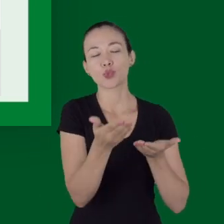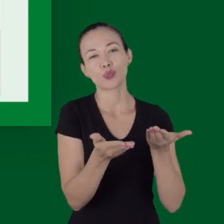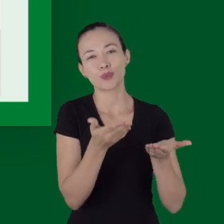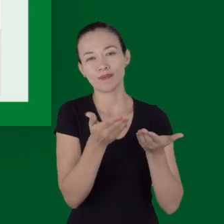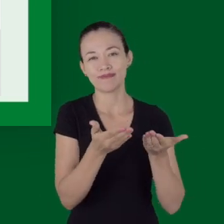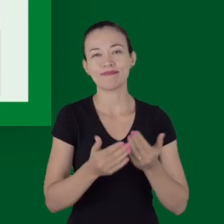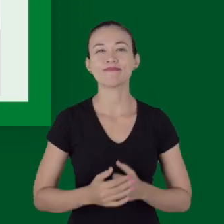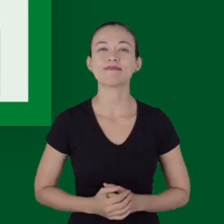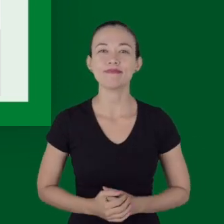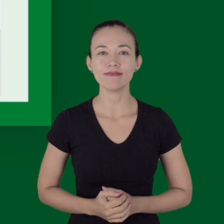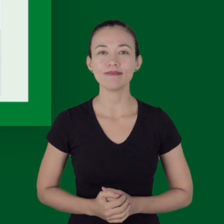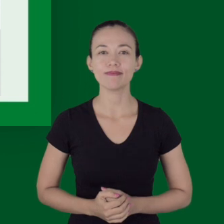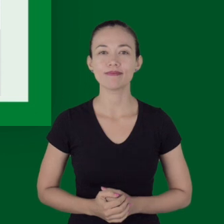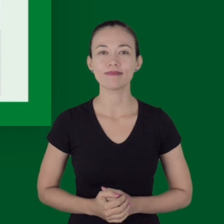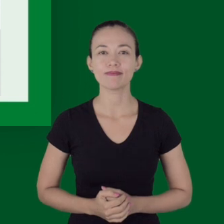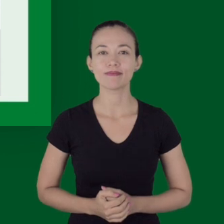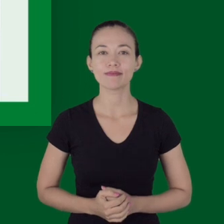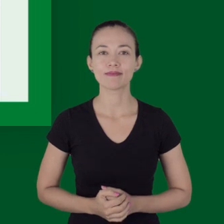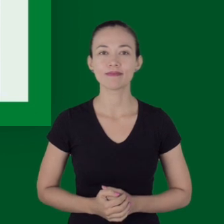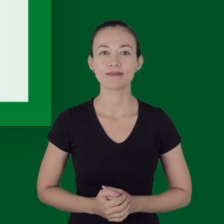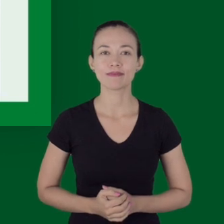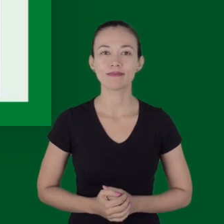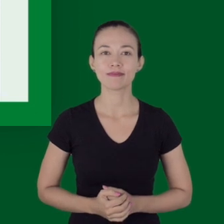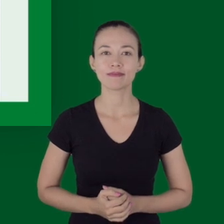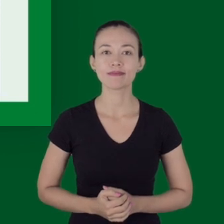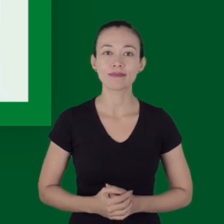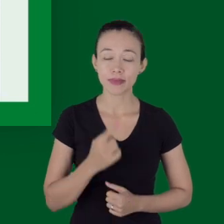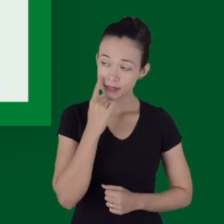agir para tratá-lo.